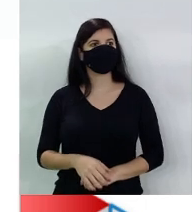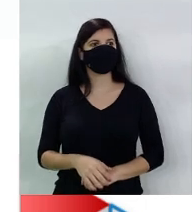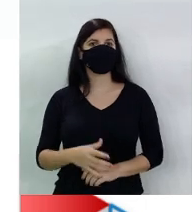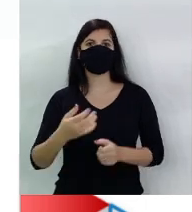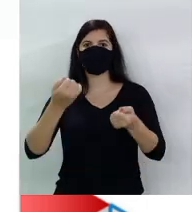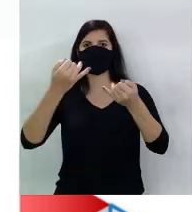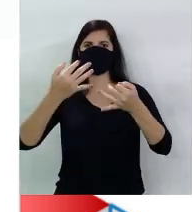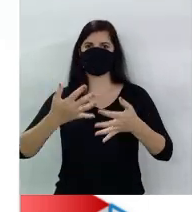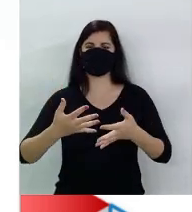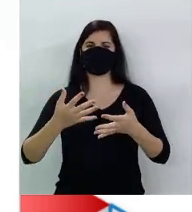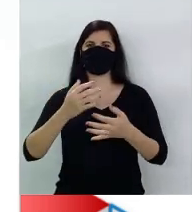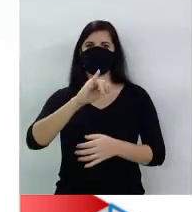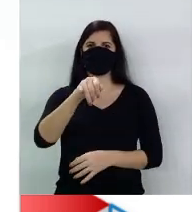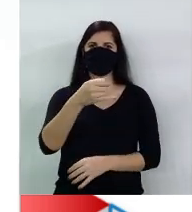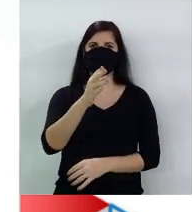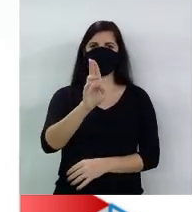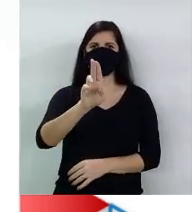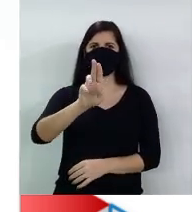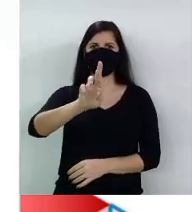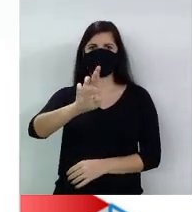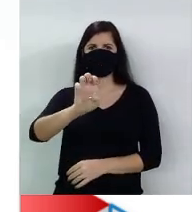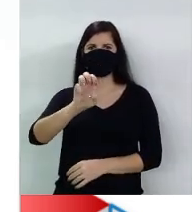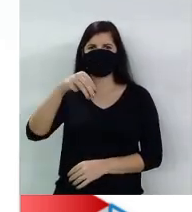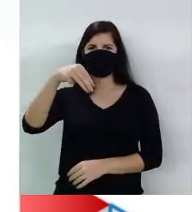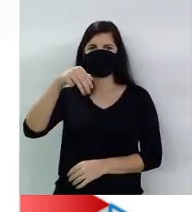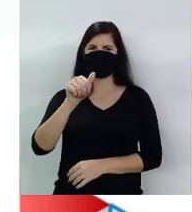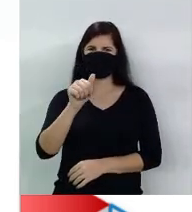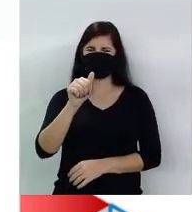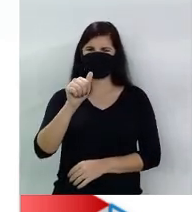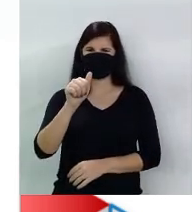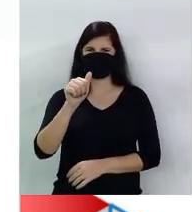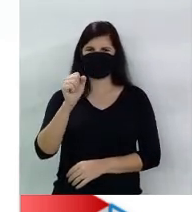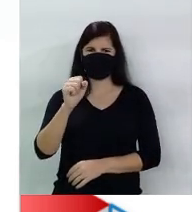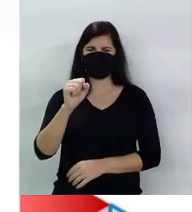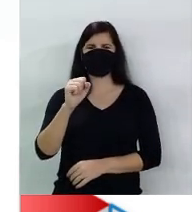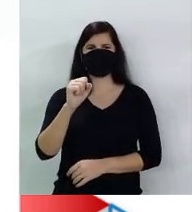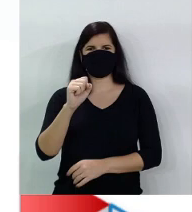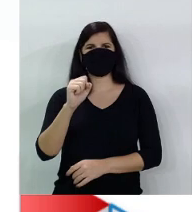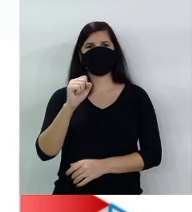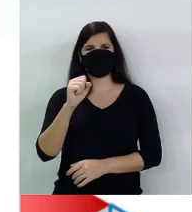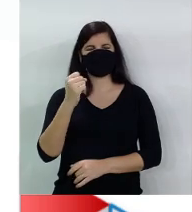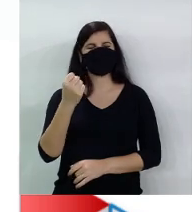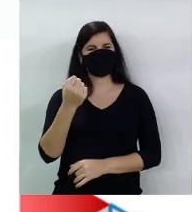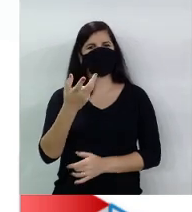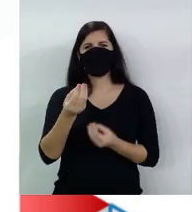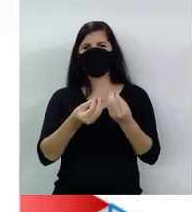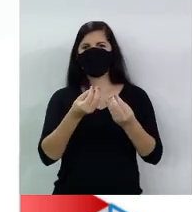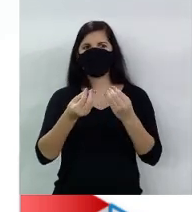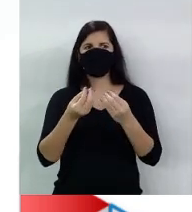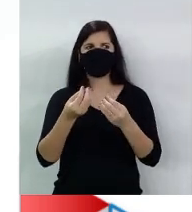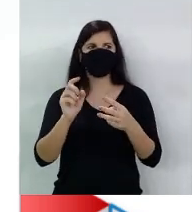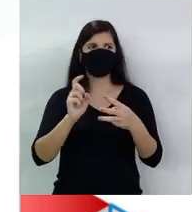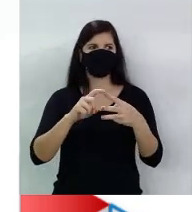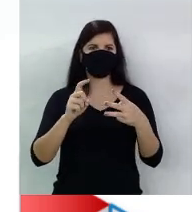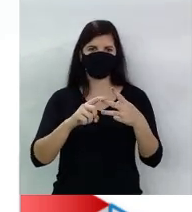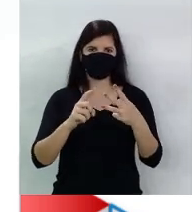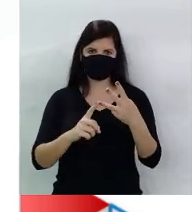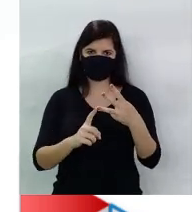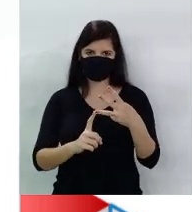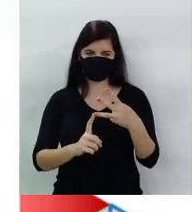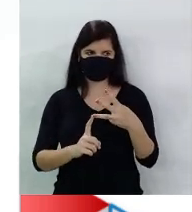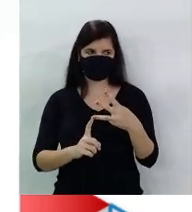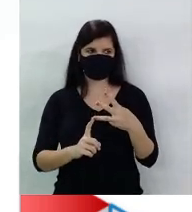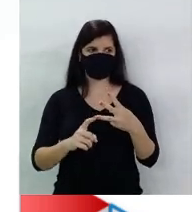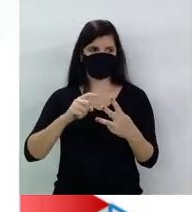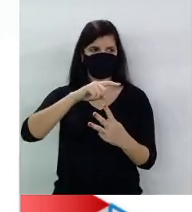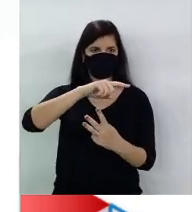eu falar de Jurema Sagrada, vejam só aqui, olhem só esses 3 pontos. Mais uma vez,